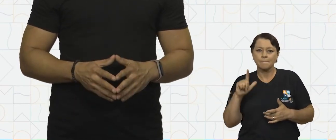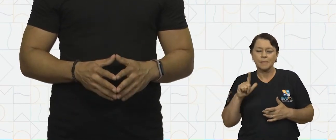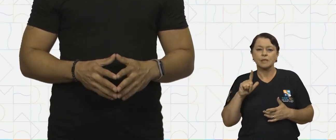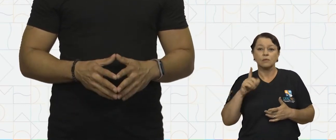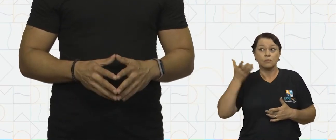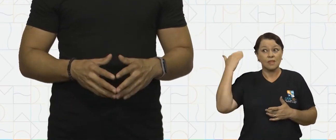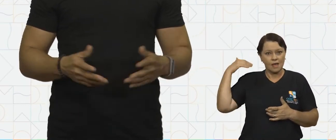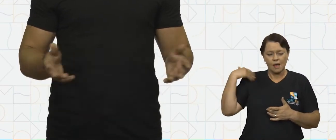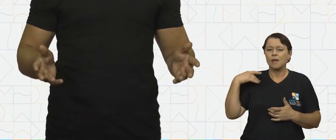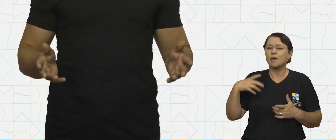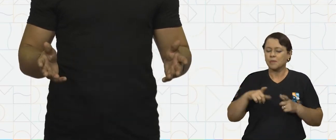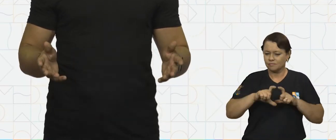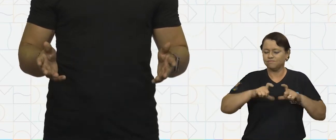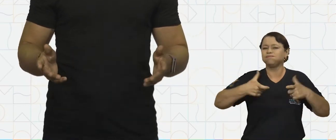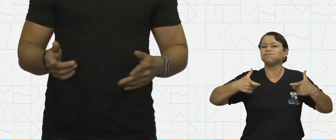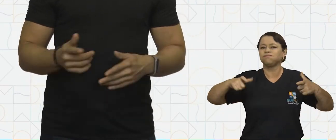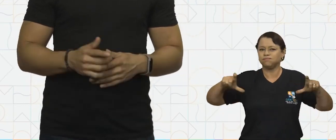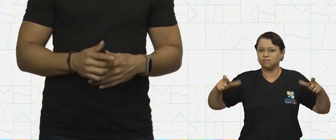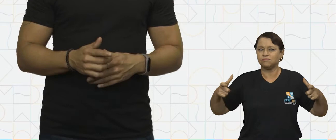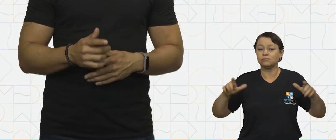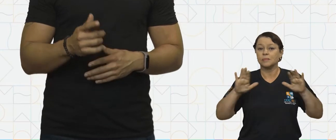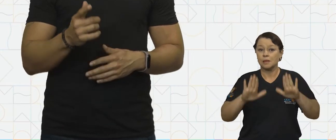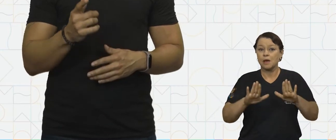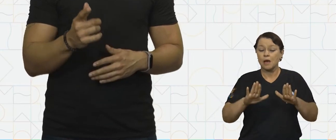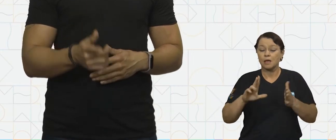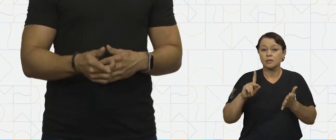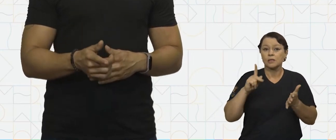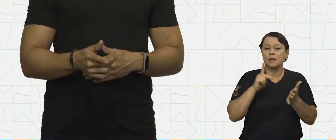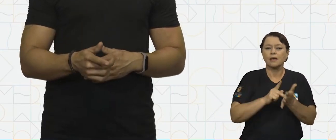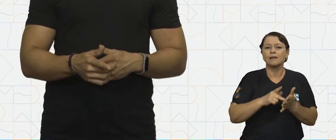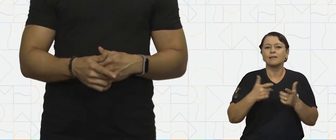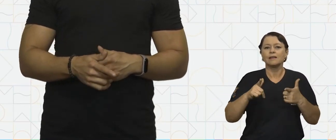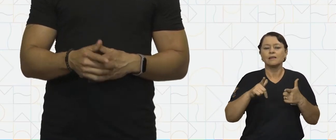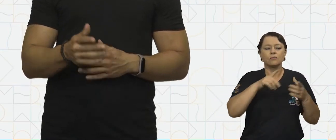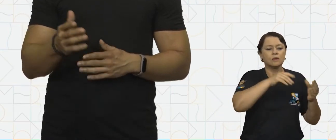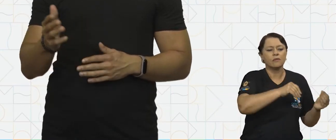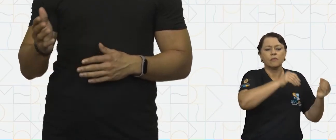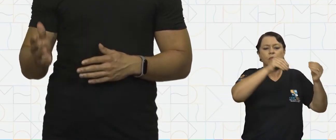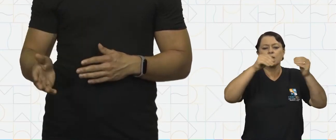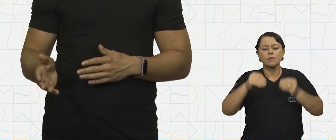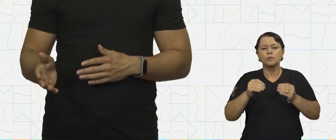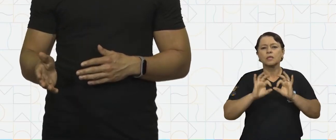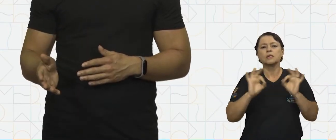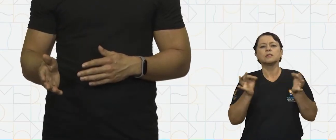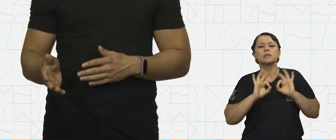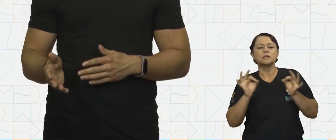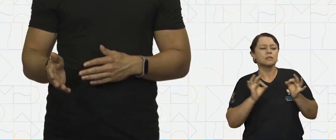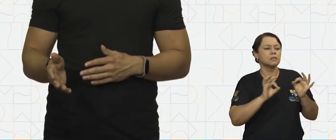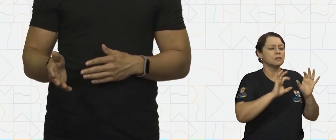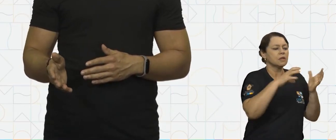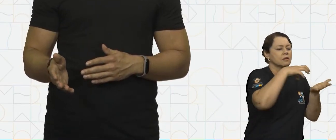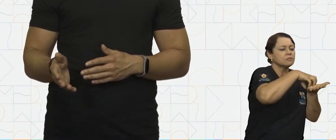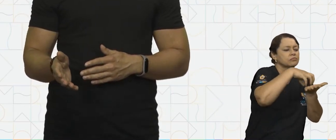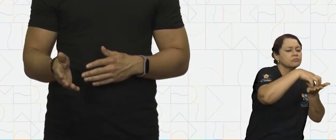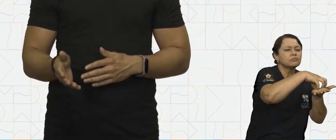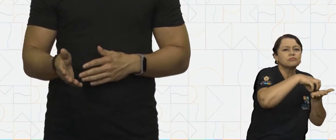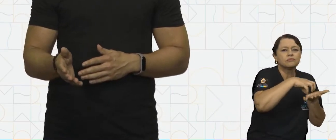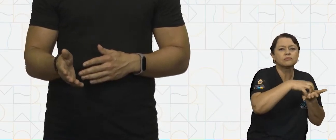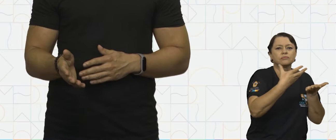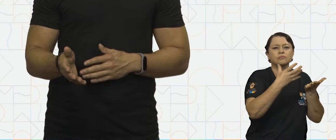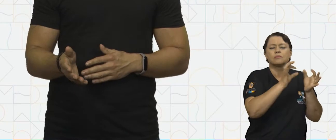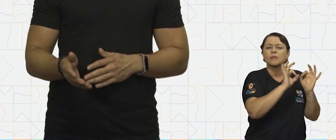para a época. Na realidade, não deve ter existido uma transição tão simples entre aldeias comuns de povos